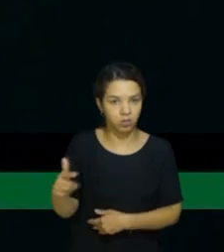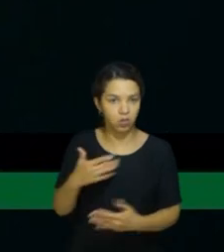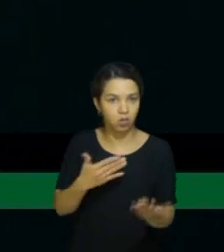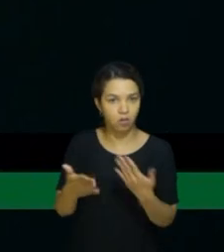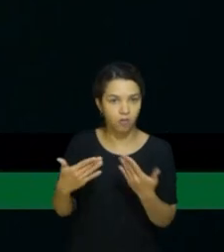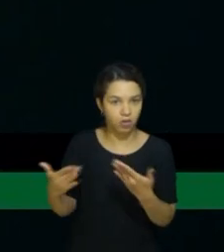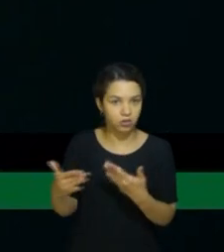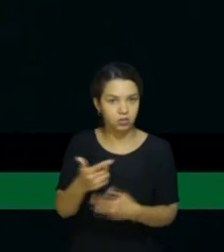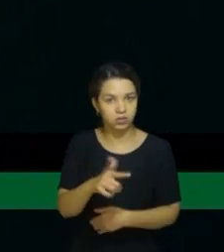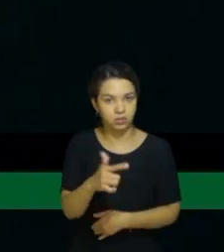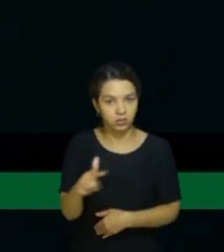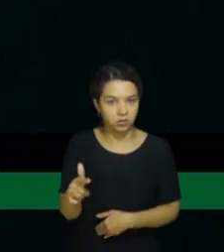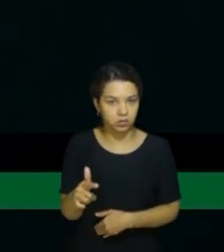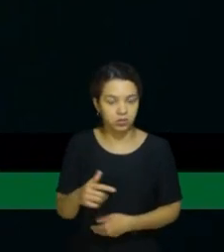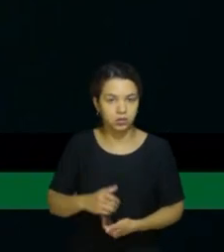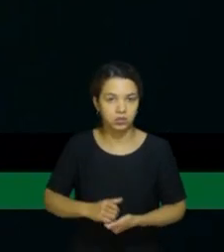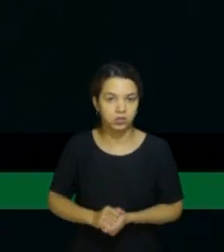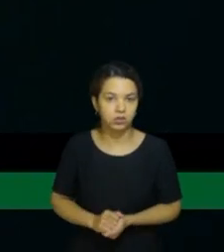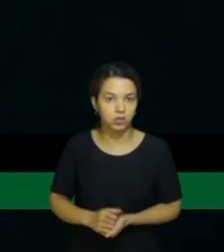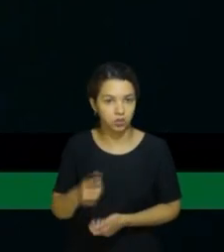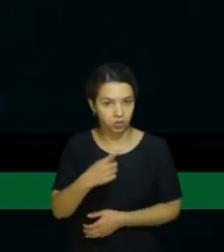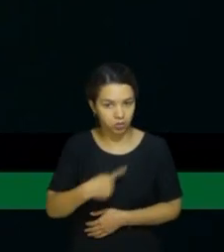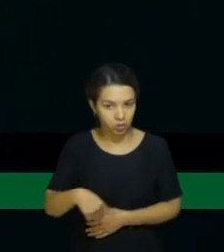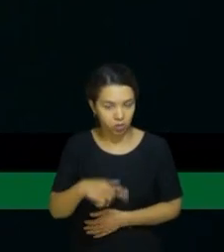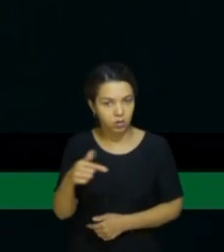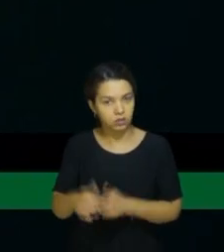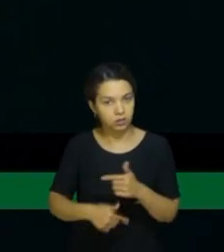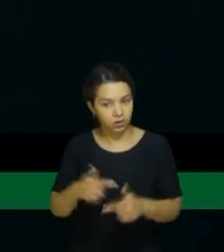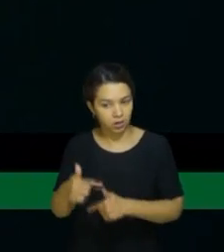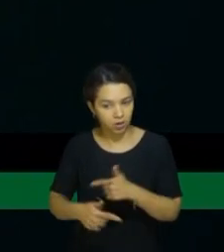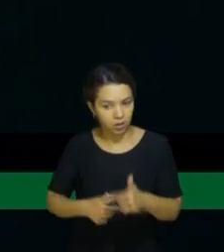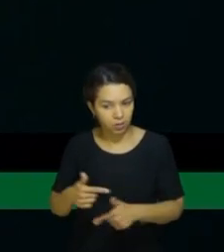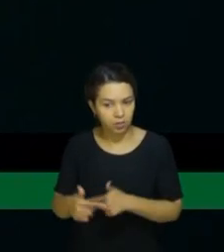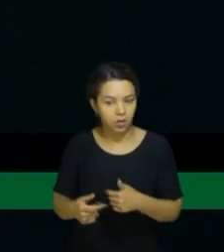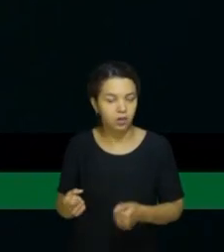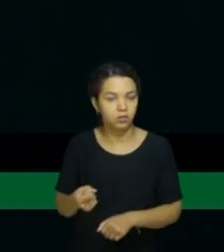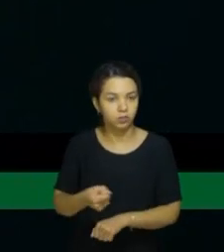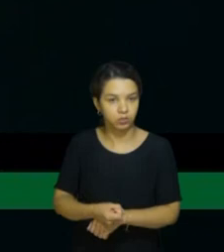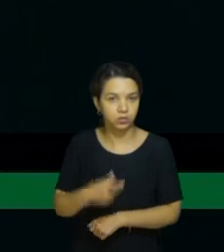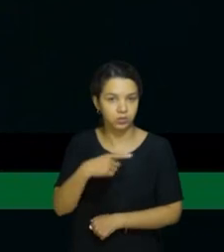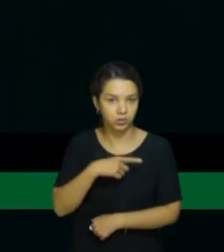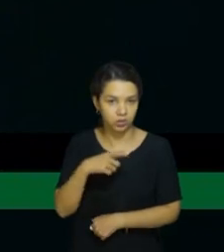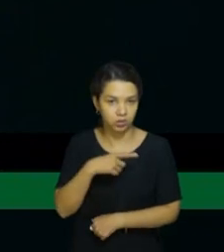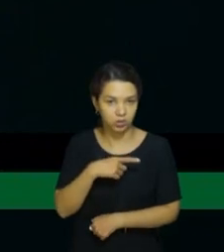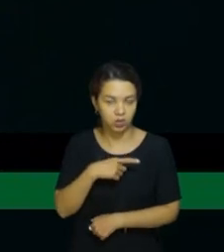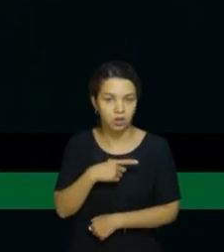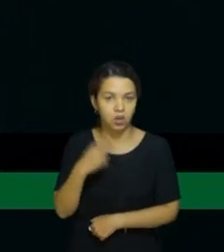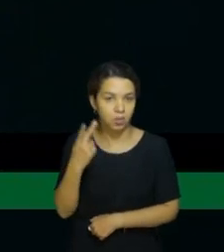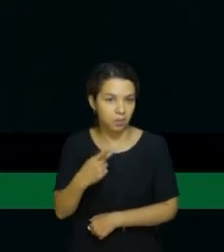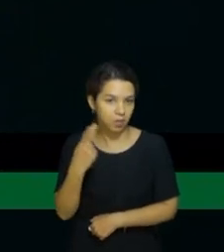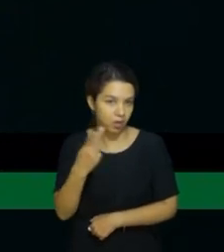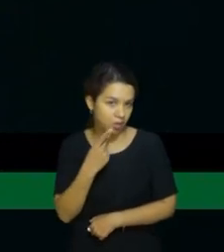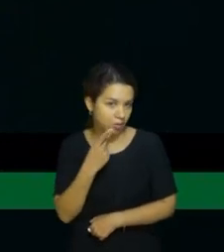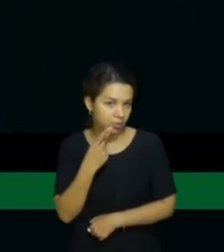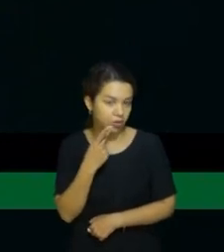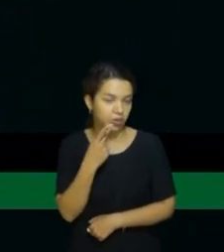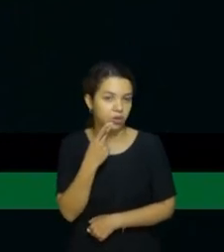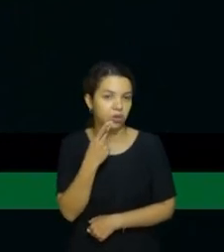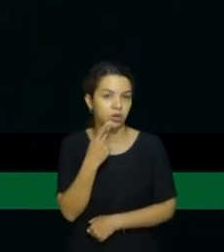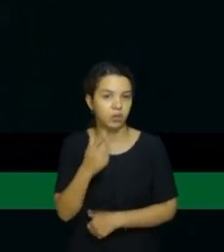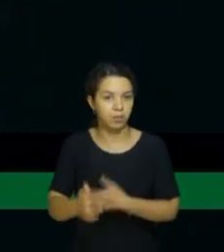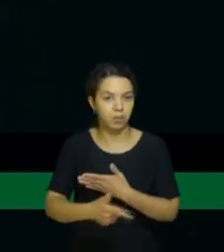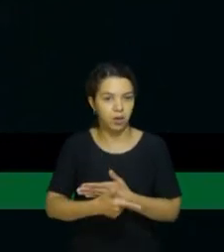então Eh nós estamos trabalhando muito para que esse Parlamento Exerça o seu